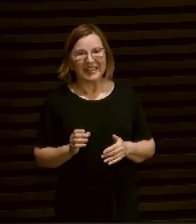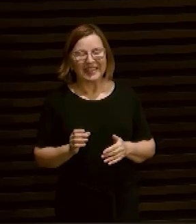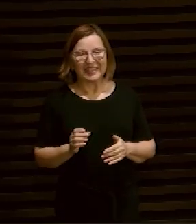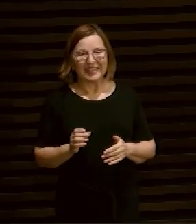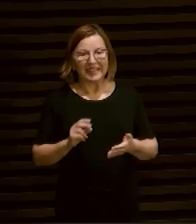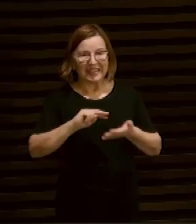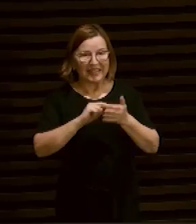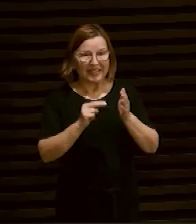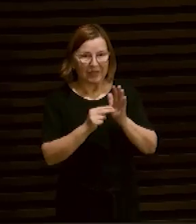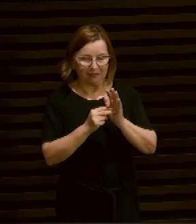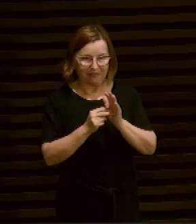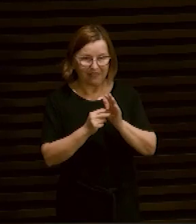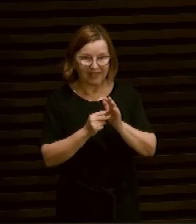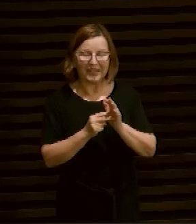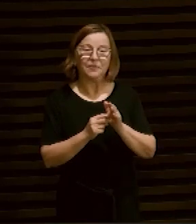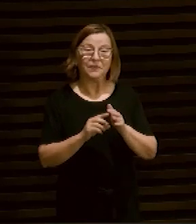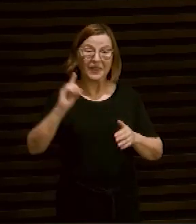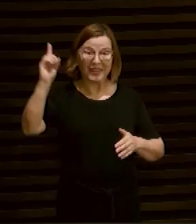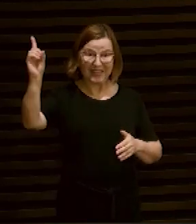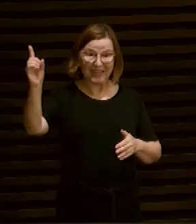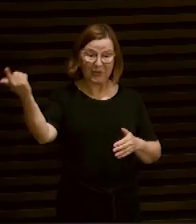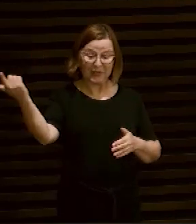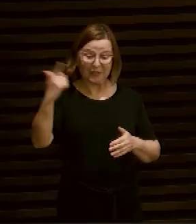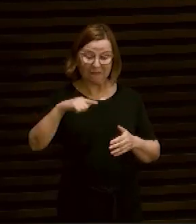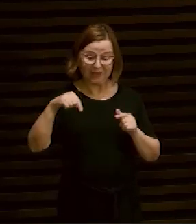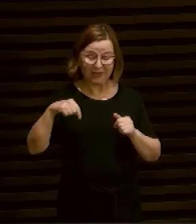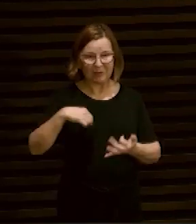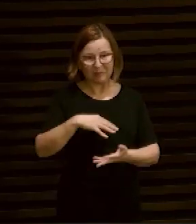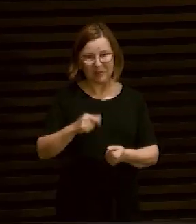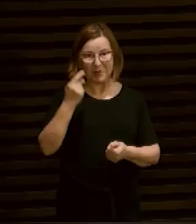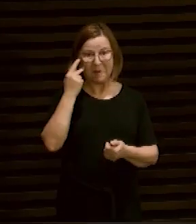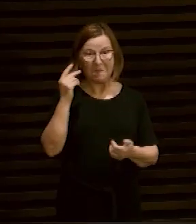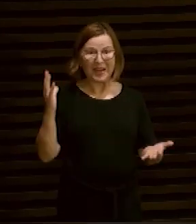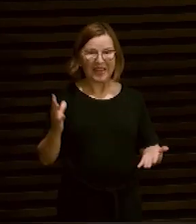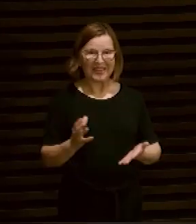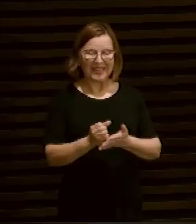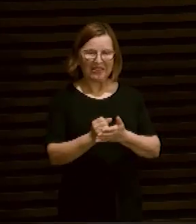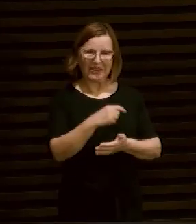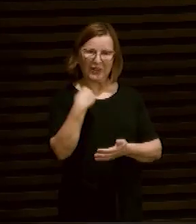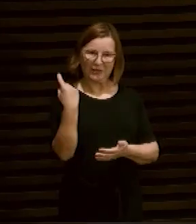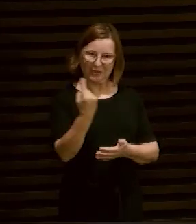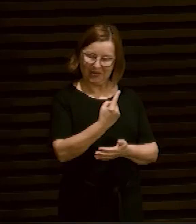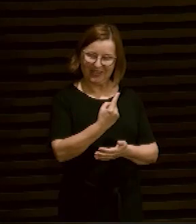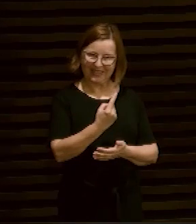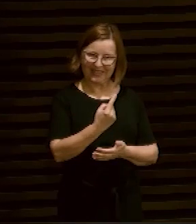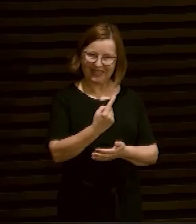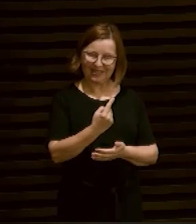é o Deus que entrou na raça humana para salvar o homem da sua mania de